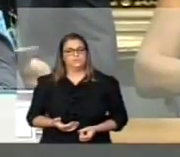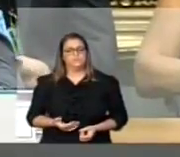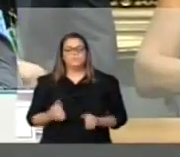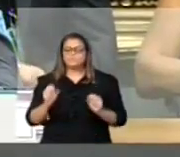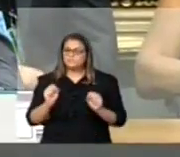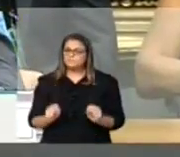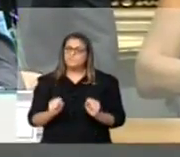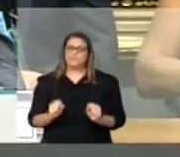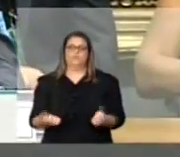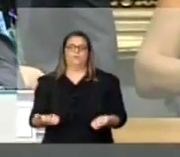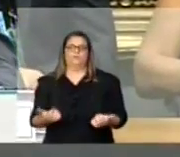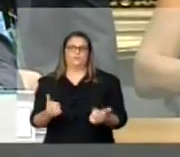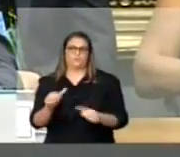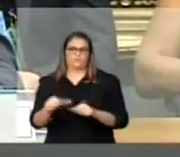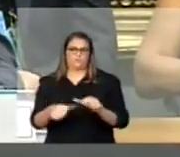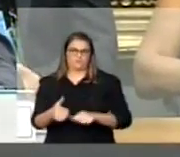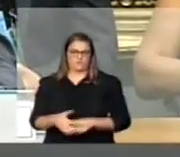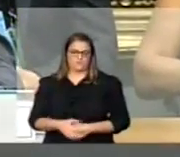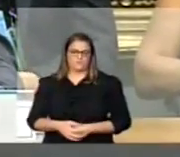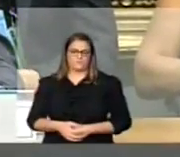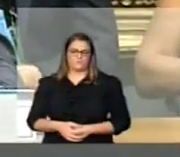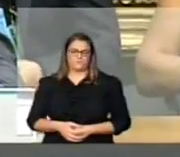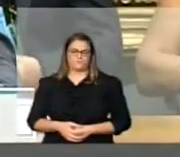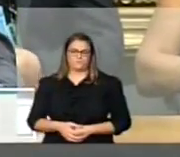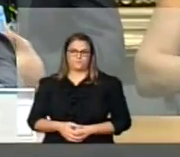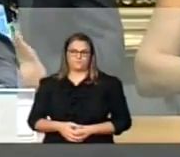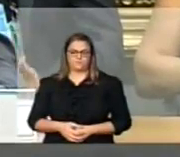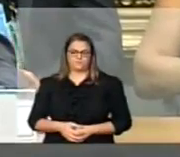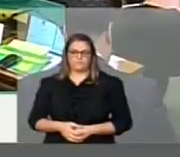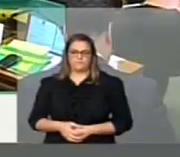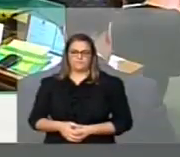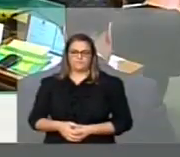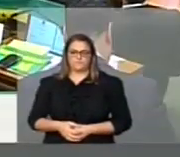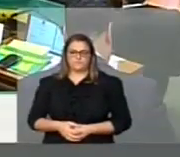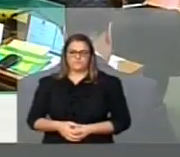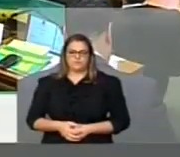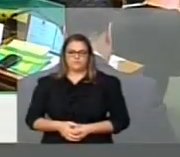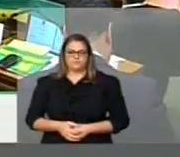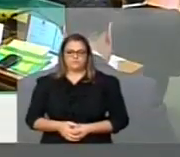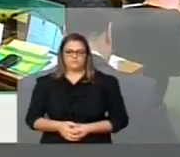poderia autorizar a alteração dessa lista.